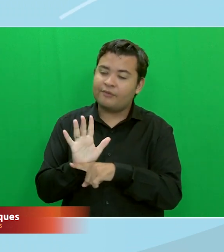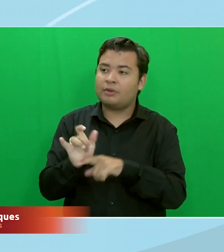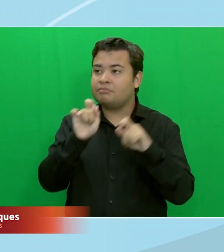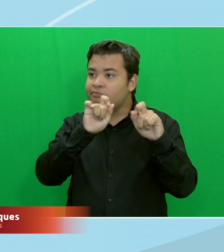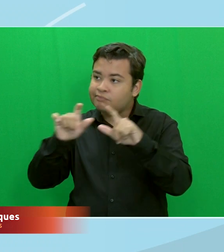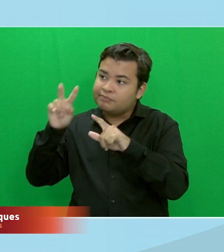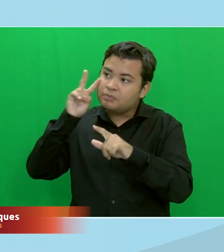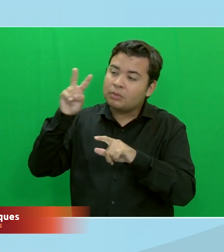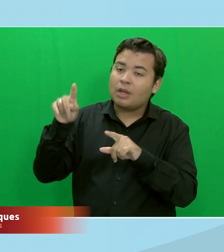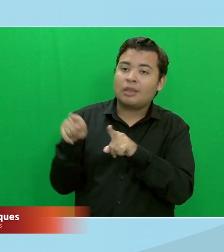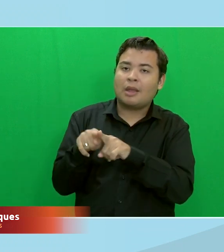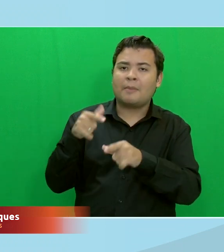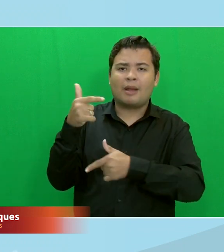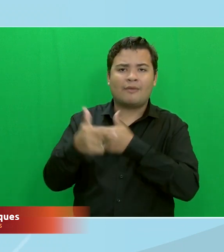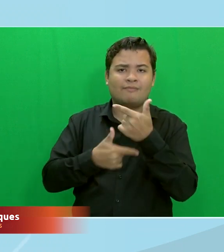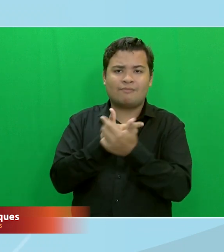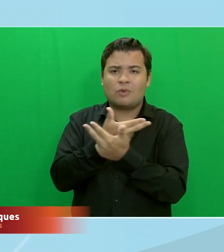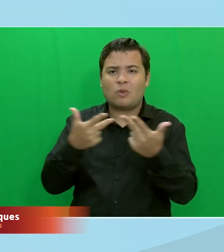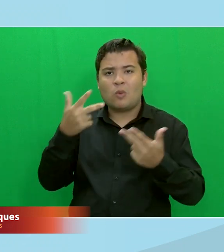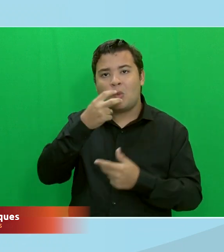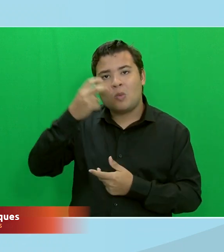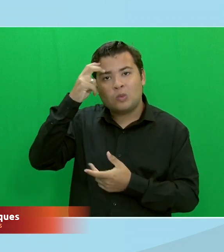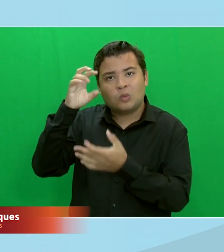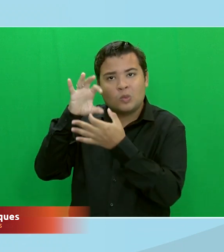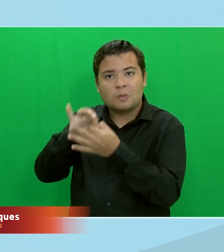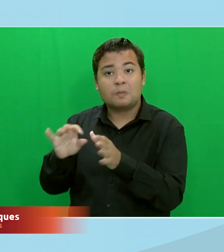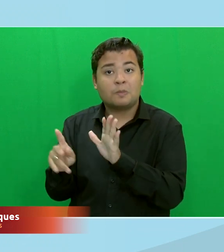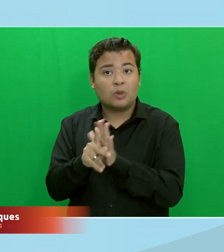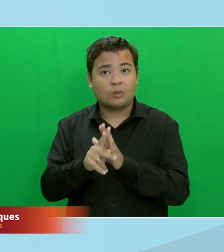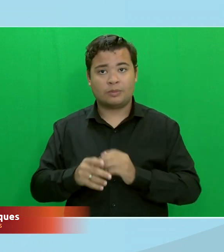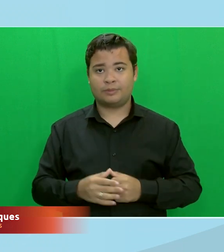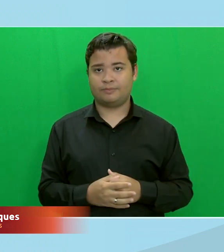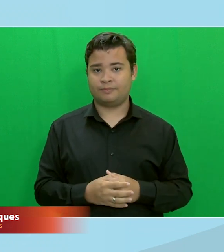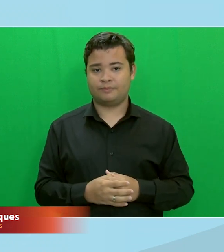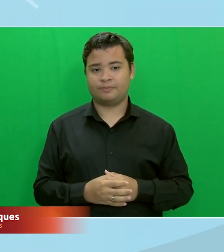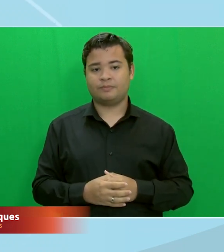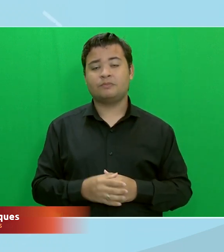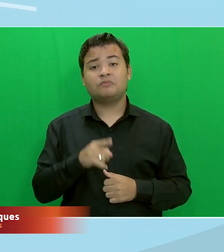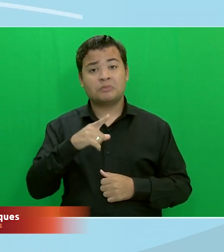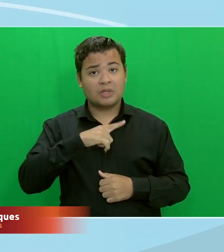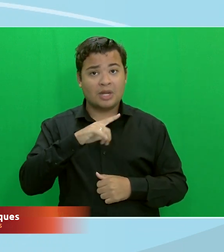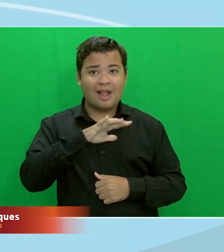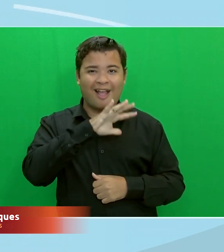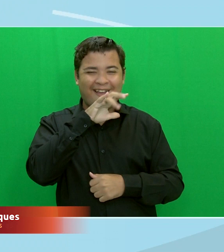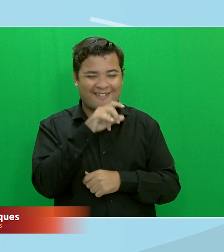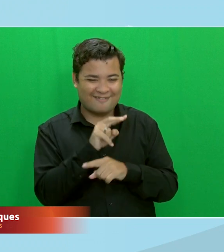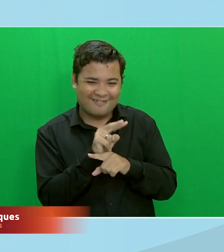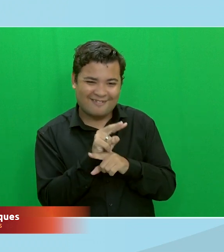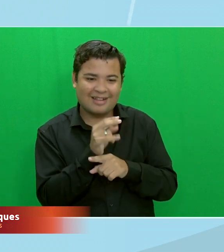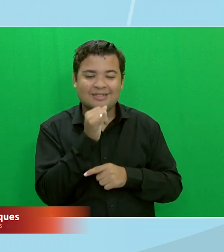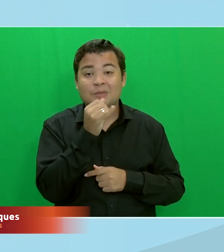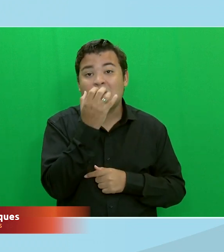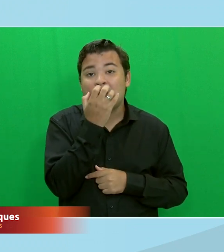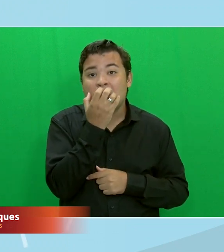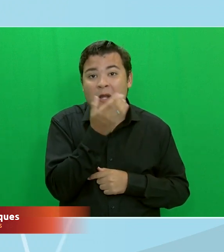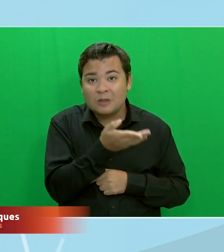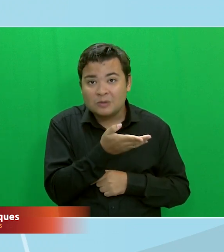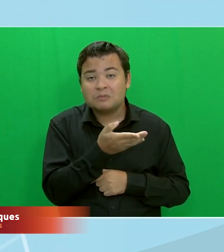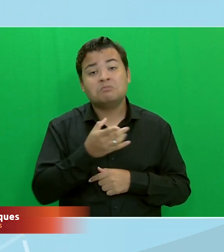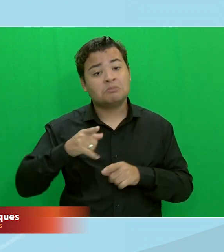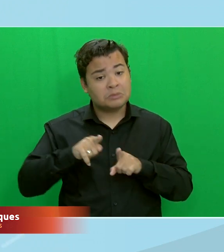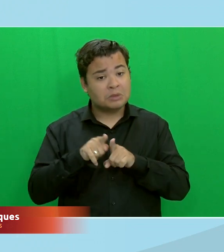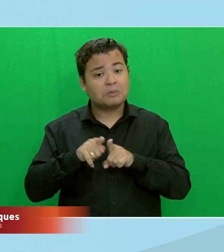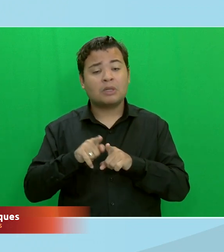e outras atividades culturais. Para quem tem animais de estimação, né, como cãezinhos, o espaço é aberto,